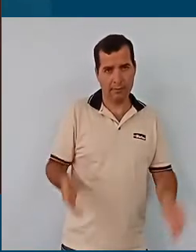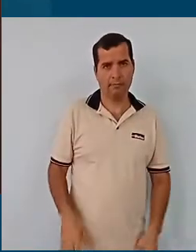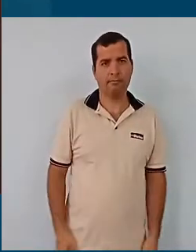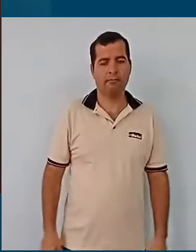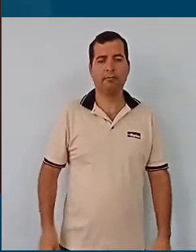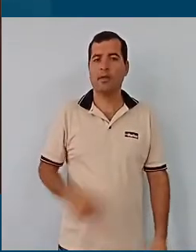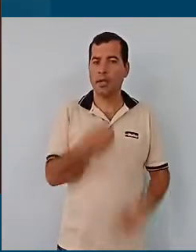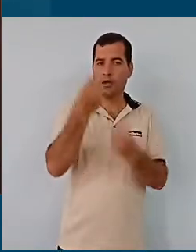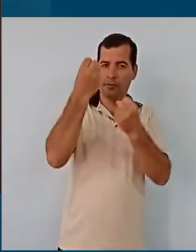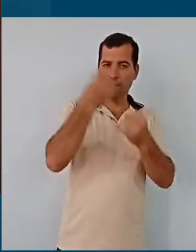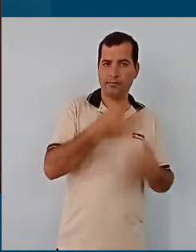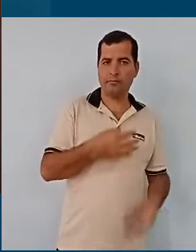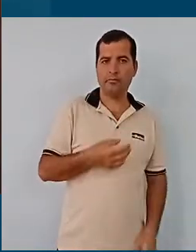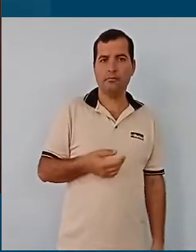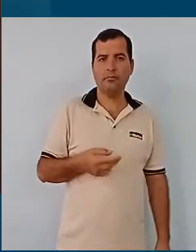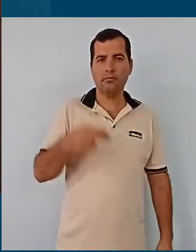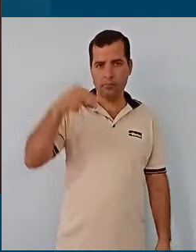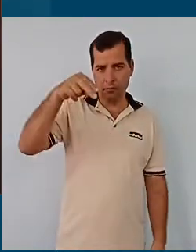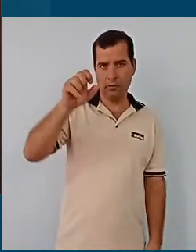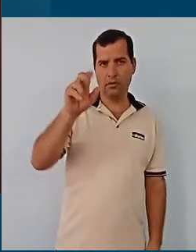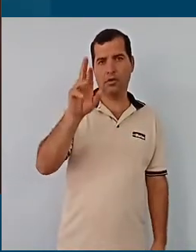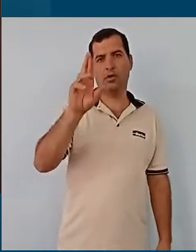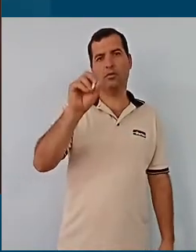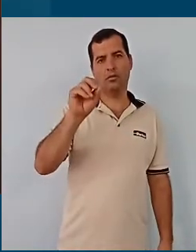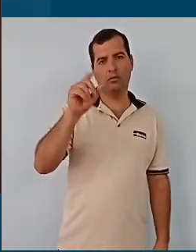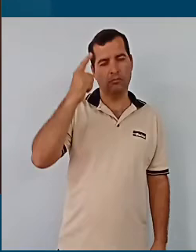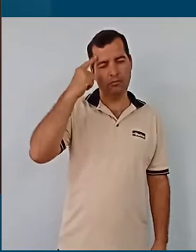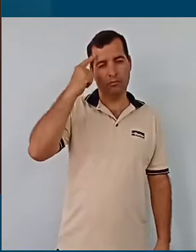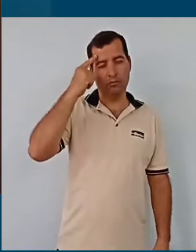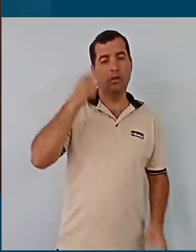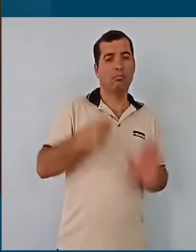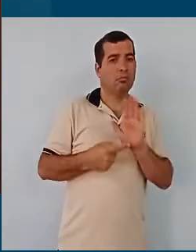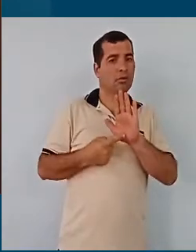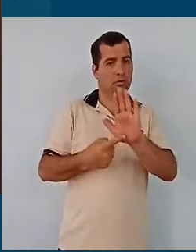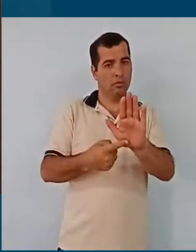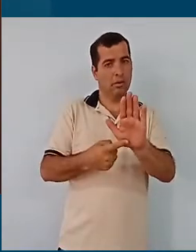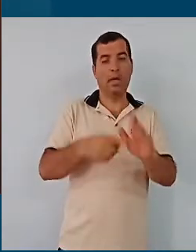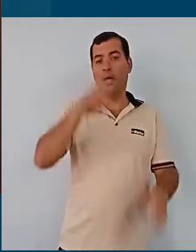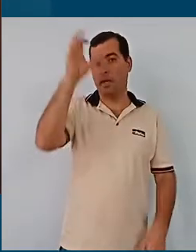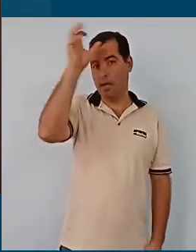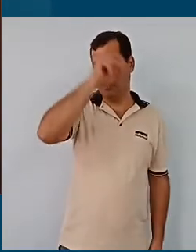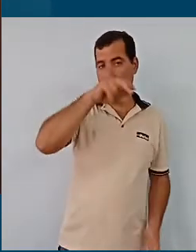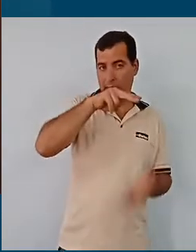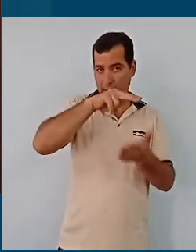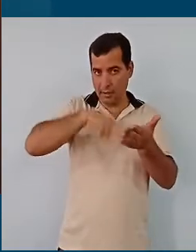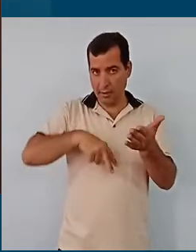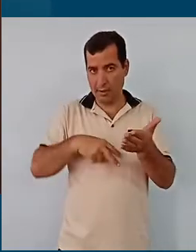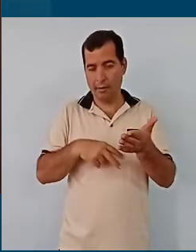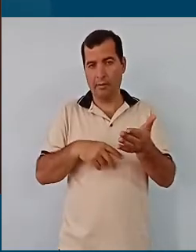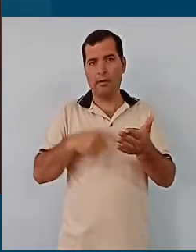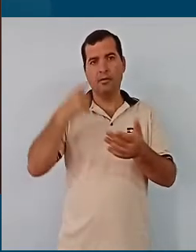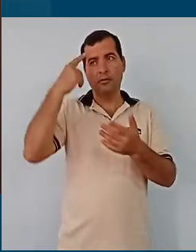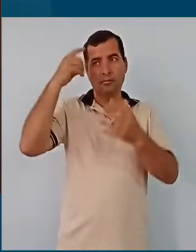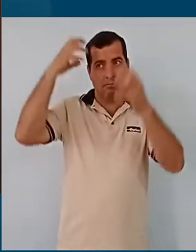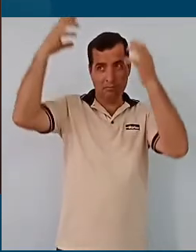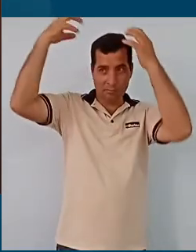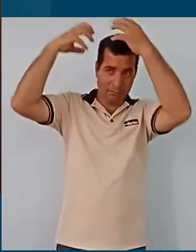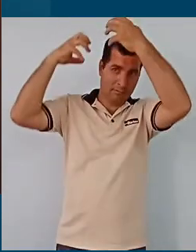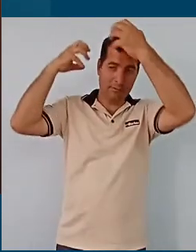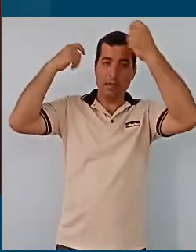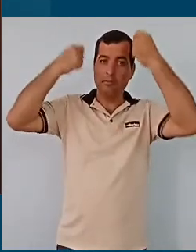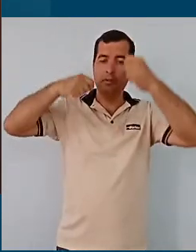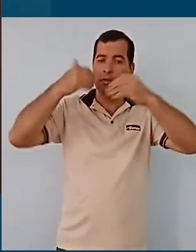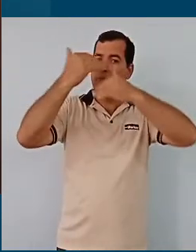diz, a neurociência tem mostrado que para aprender a ler, certas partes do cérebro devem ter